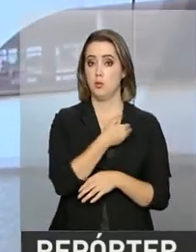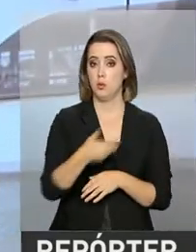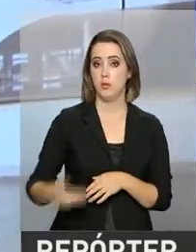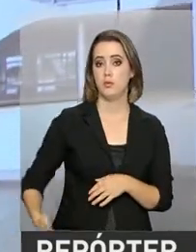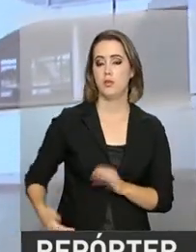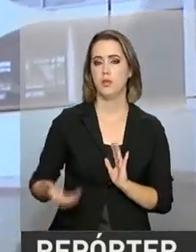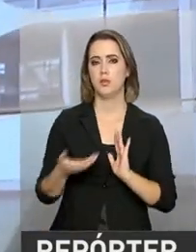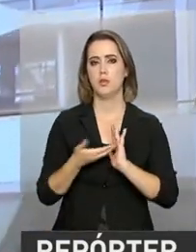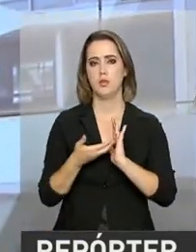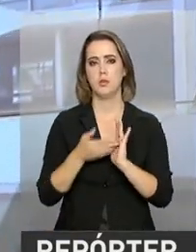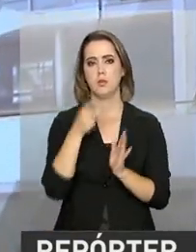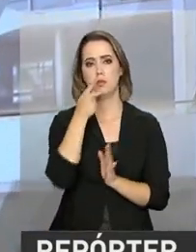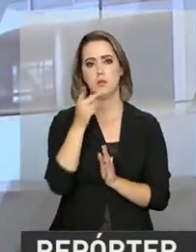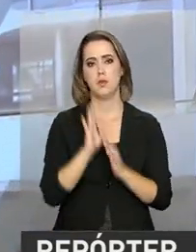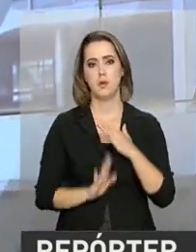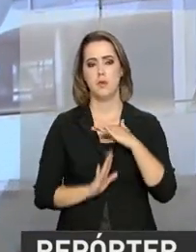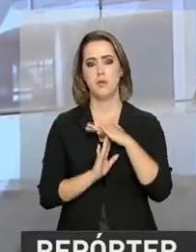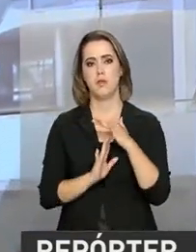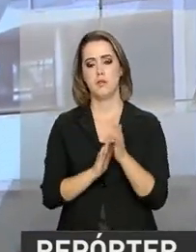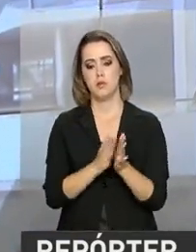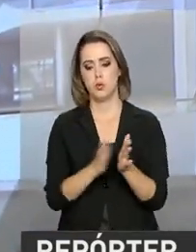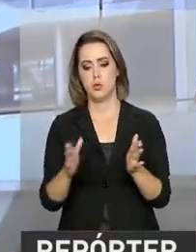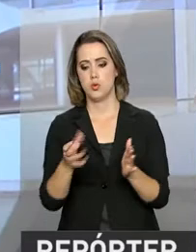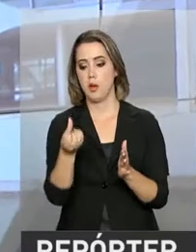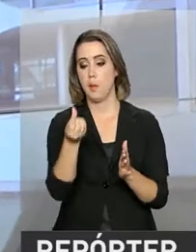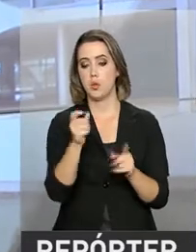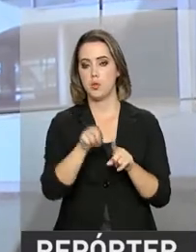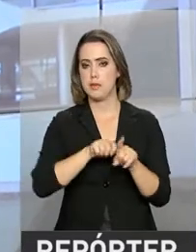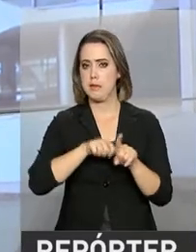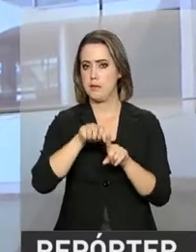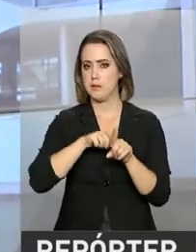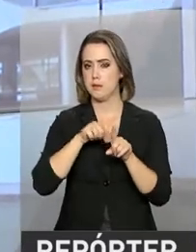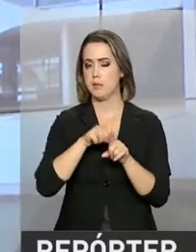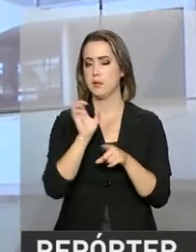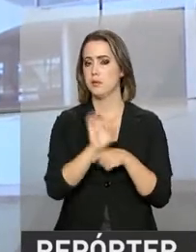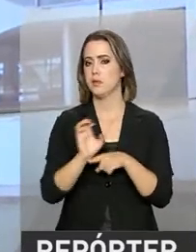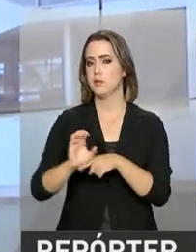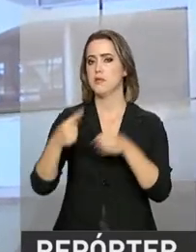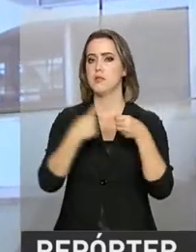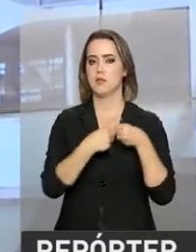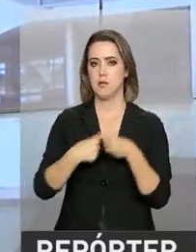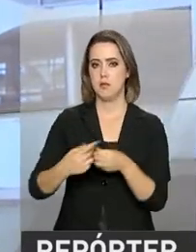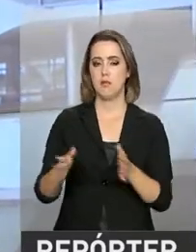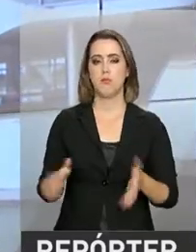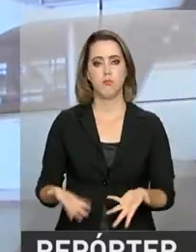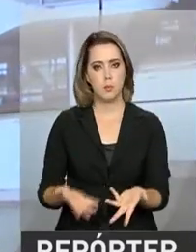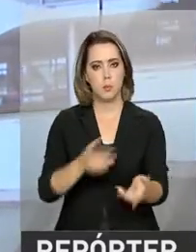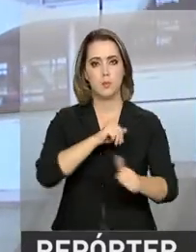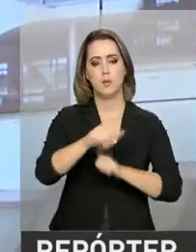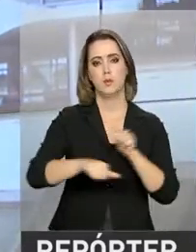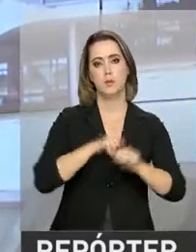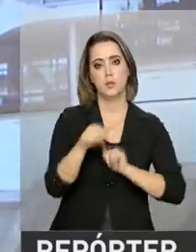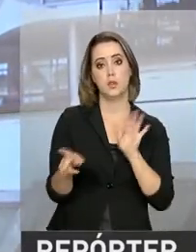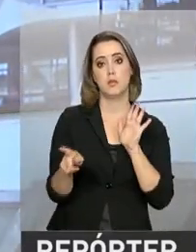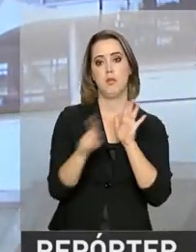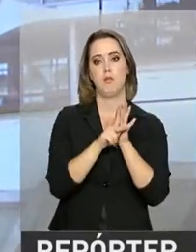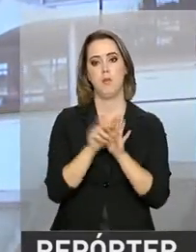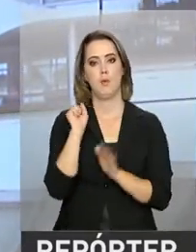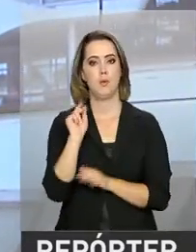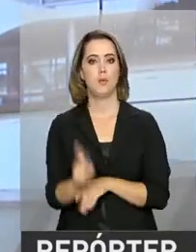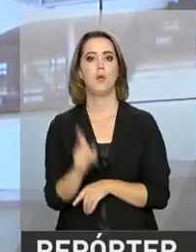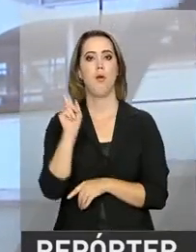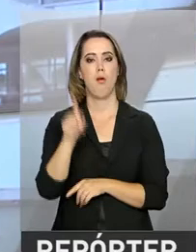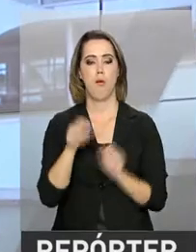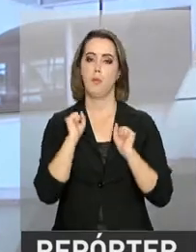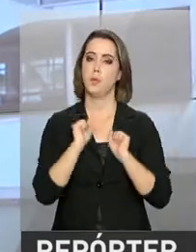disse que a fixação de um prazo de 6 meses para que estados e municípios promovam mudanças em suas previdências é uma